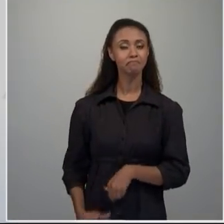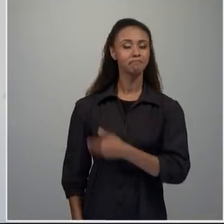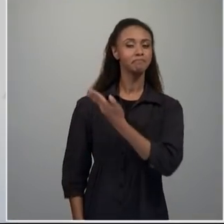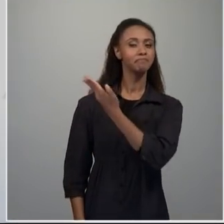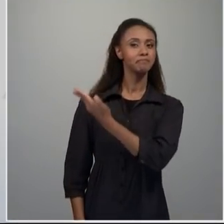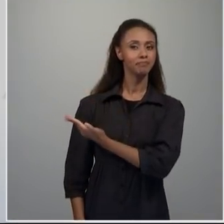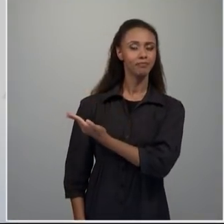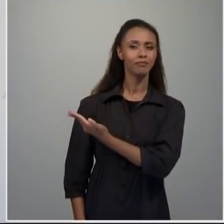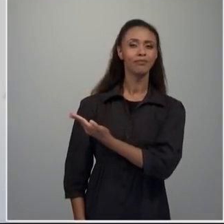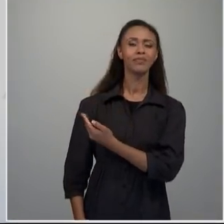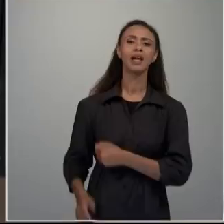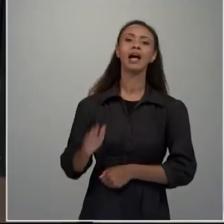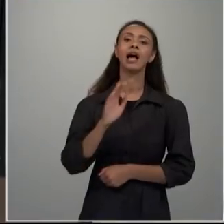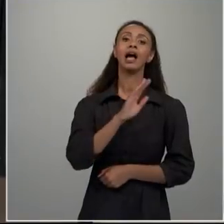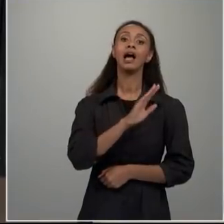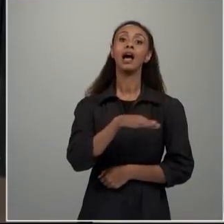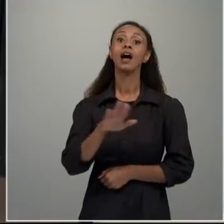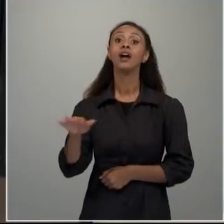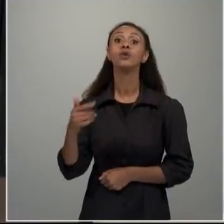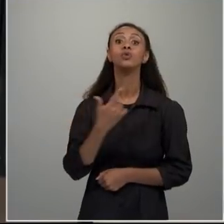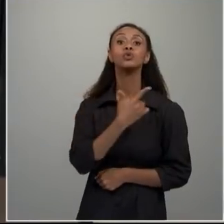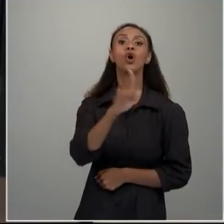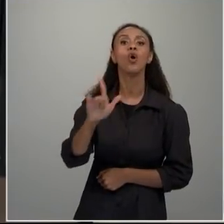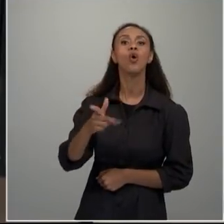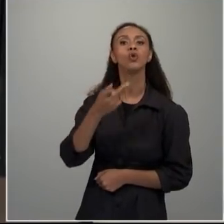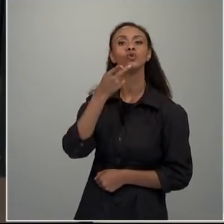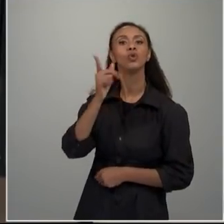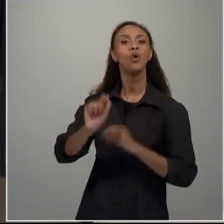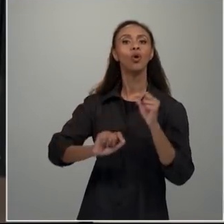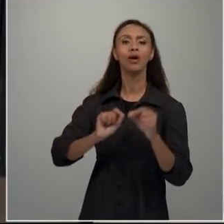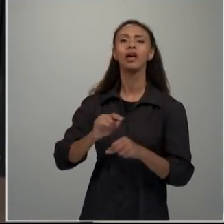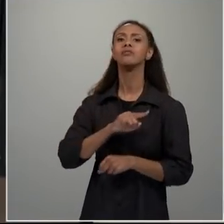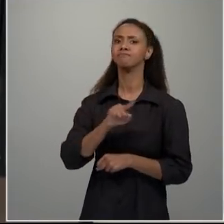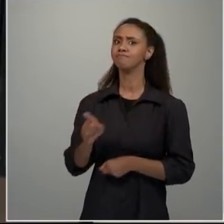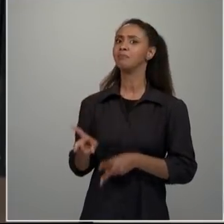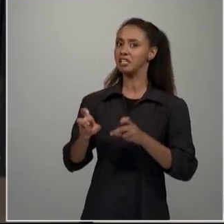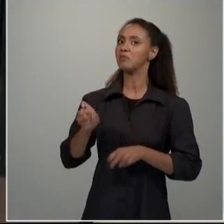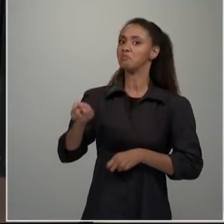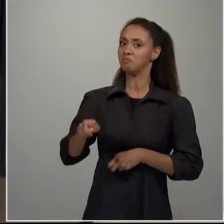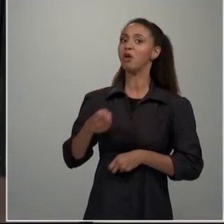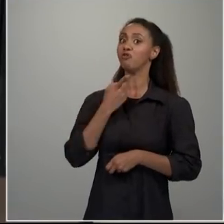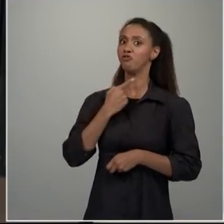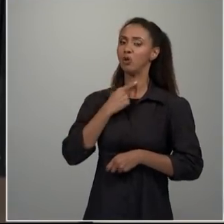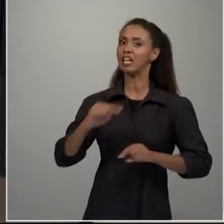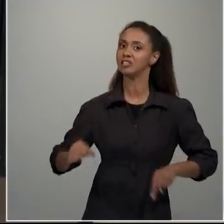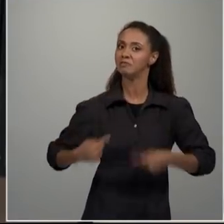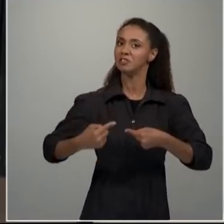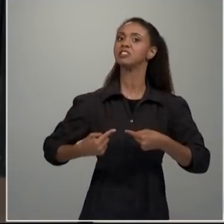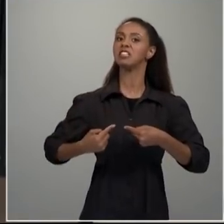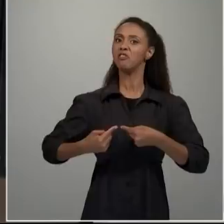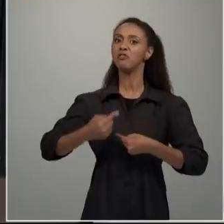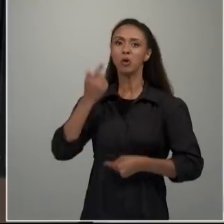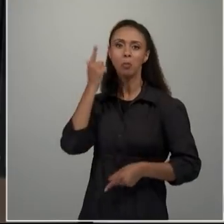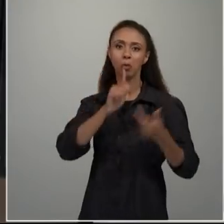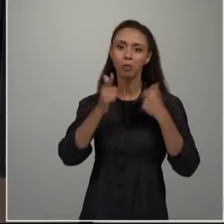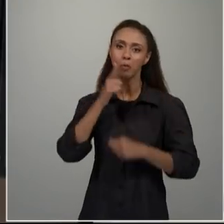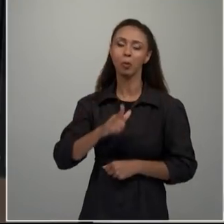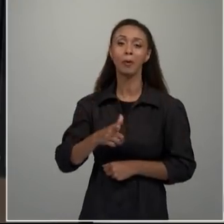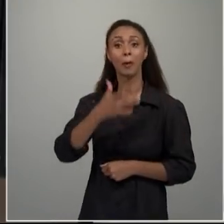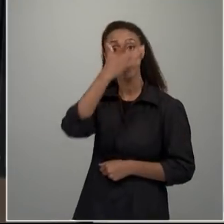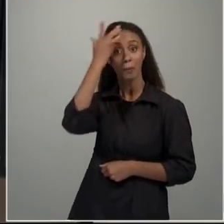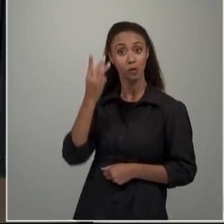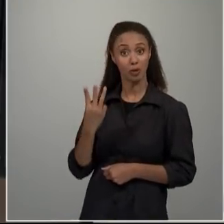tenho outras falas que aí a gente vê que as pessoas estão dispostas a se desafiar e trouxe duas essa fato três falas pra